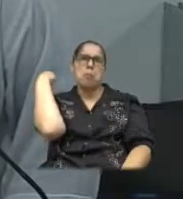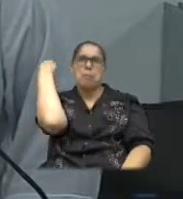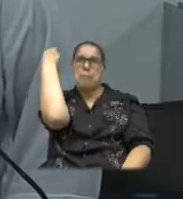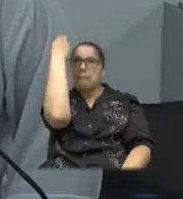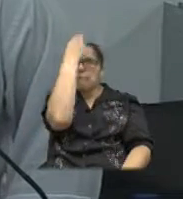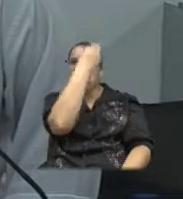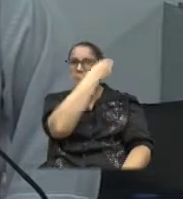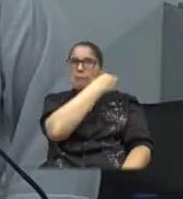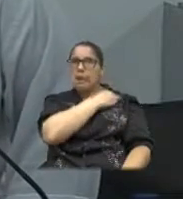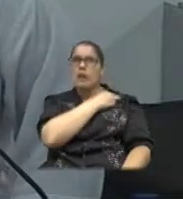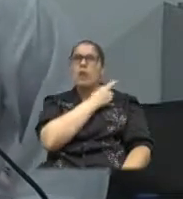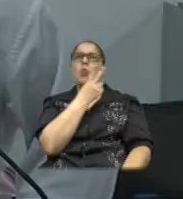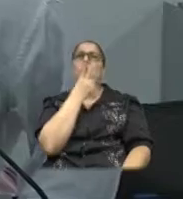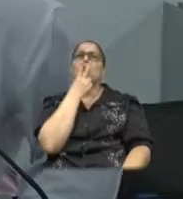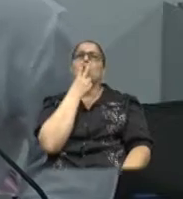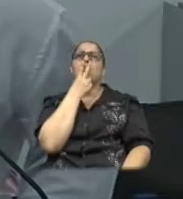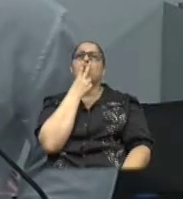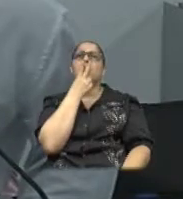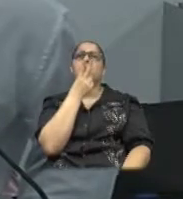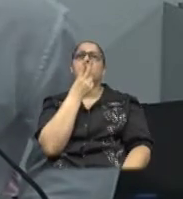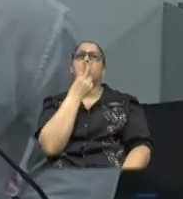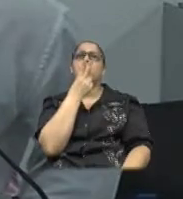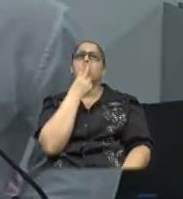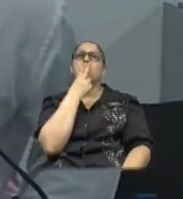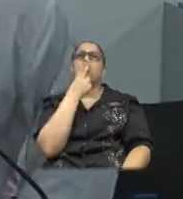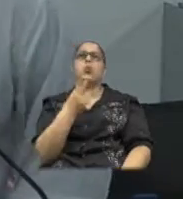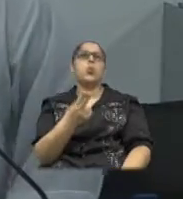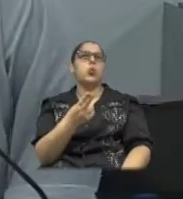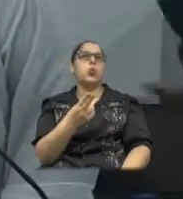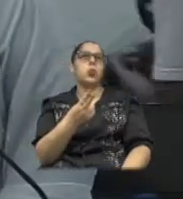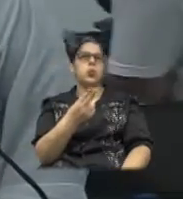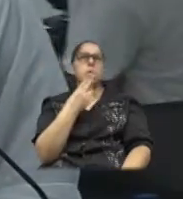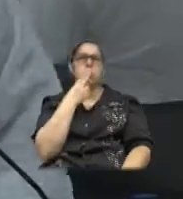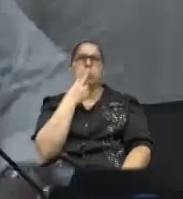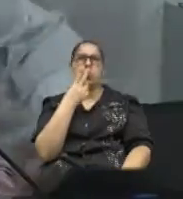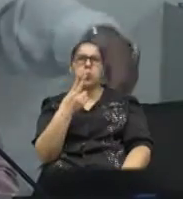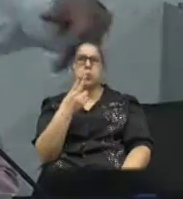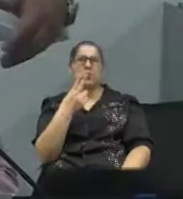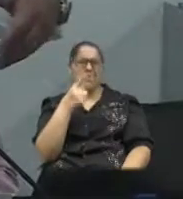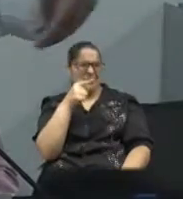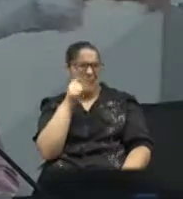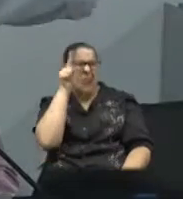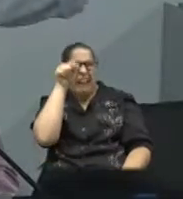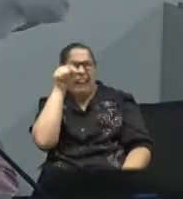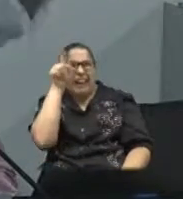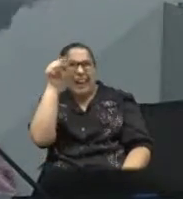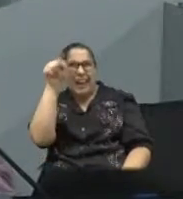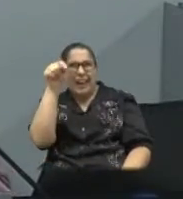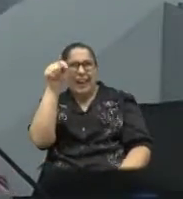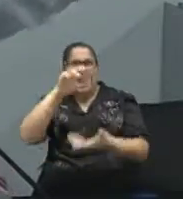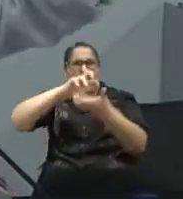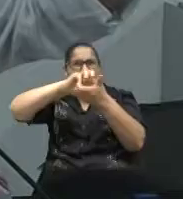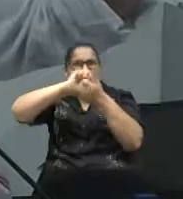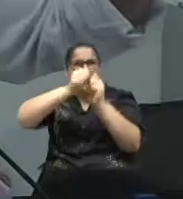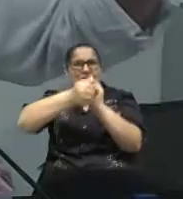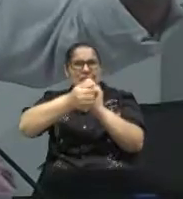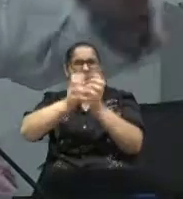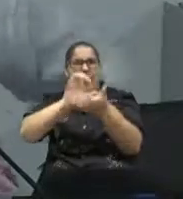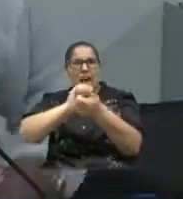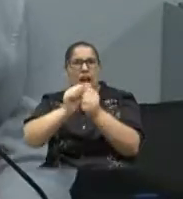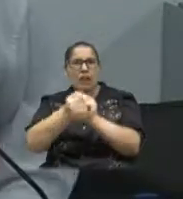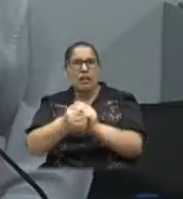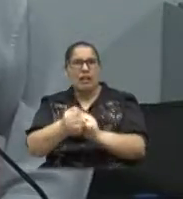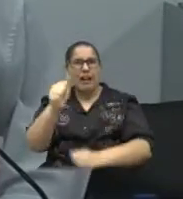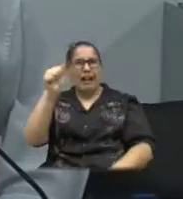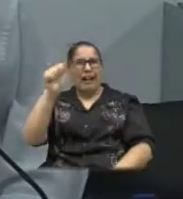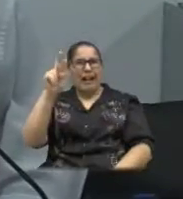Fumando. Tá aqui, ó. Tá aqui, Vaguinho. A arte. Isso aqui é arte pura. Isso aqui não é intolerância. Isso